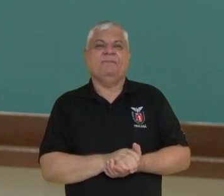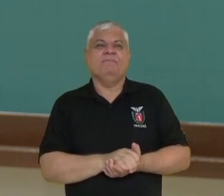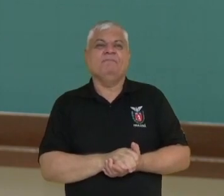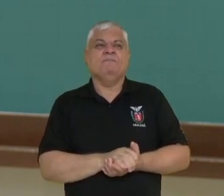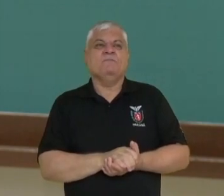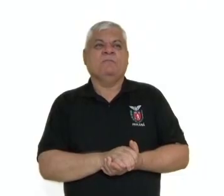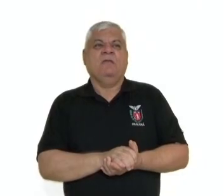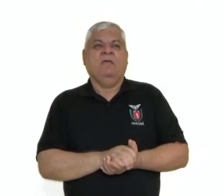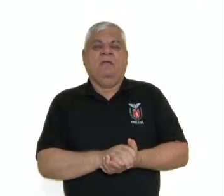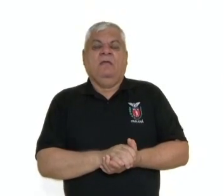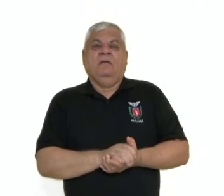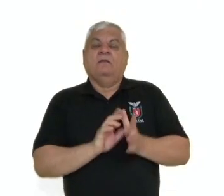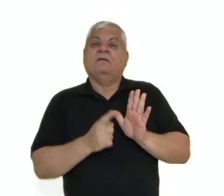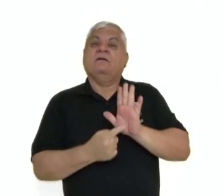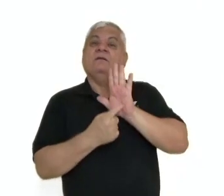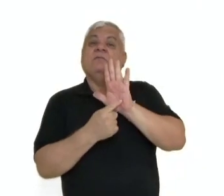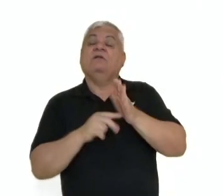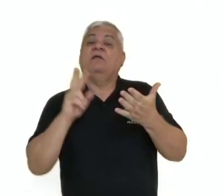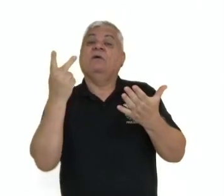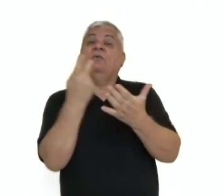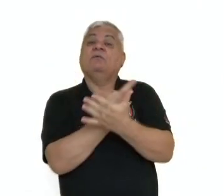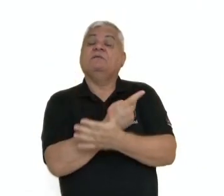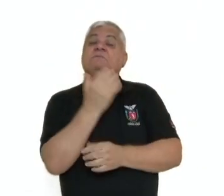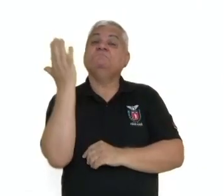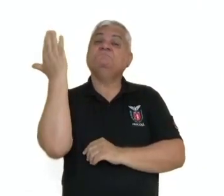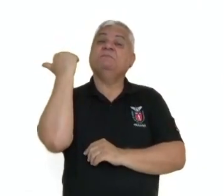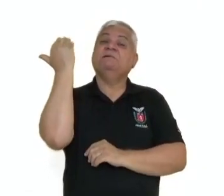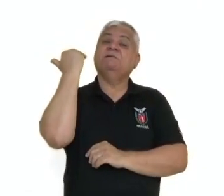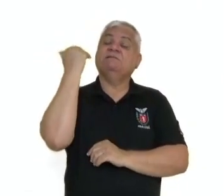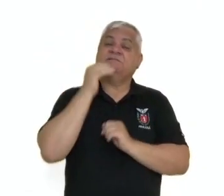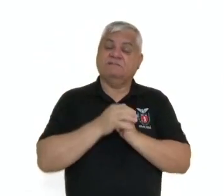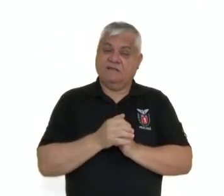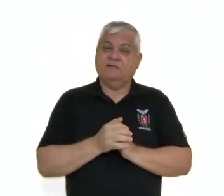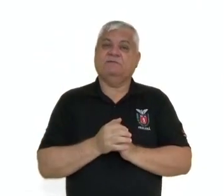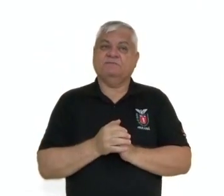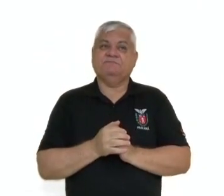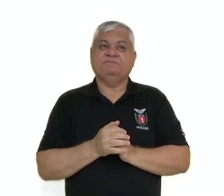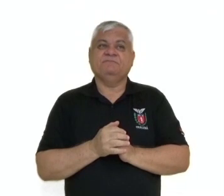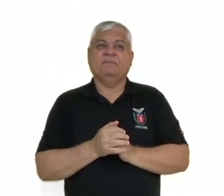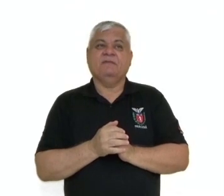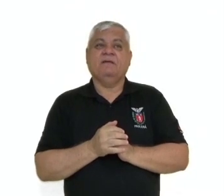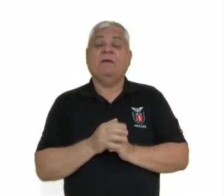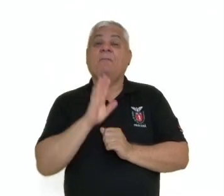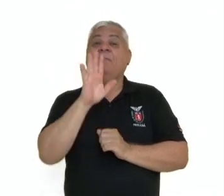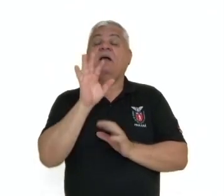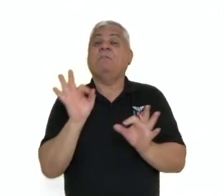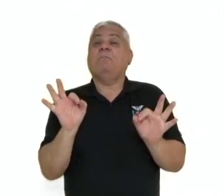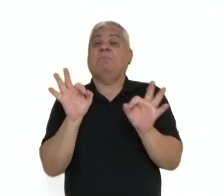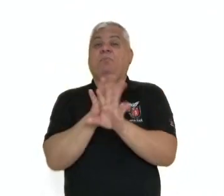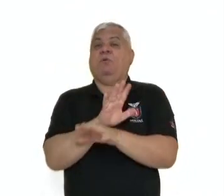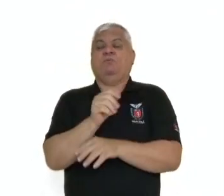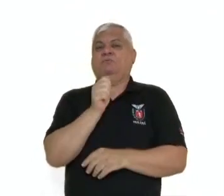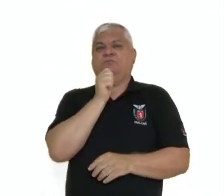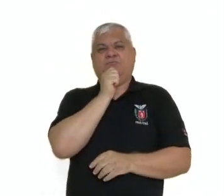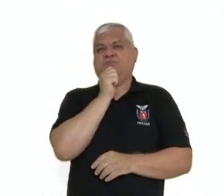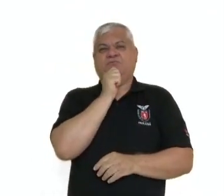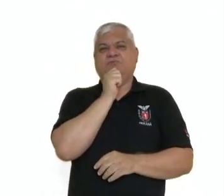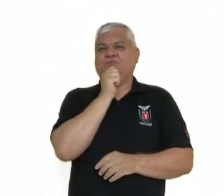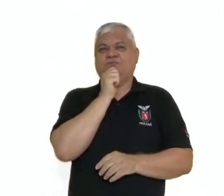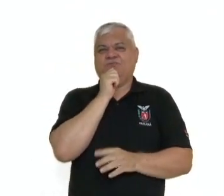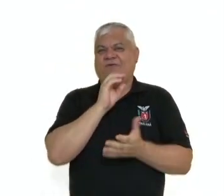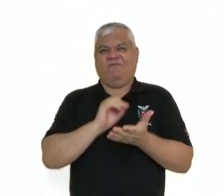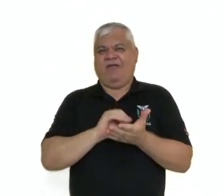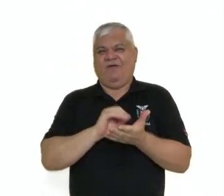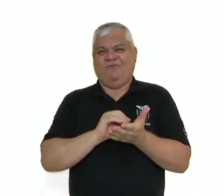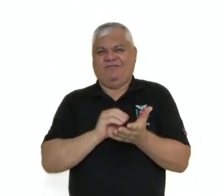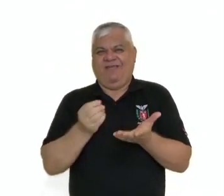lá, então indica um fato ocorrido no passado, assim como as outras formas do pretérito. mas ele não foi completamente finalizado, ou não há